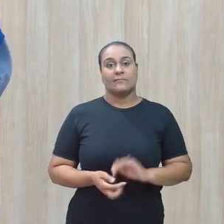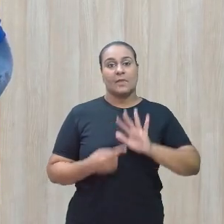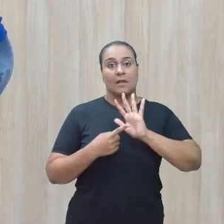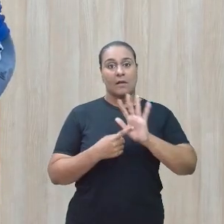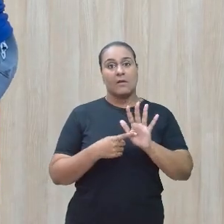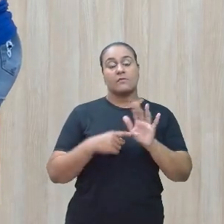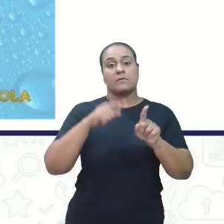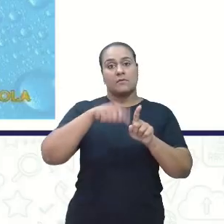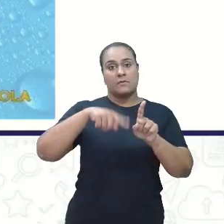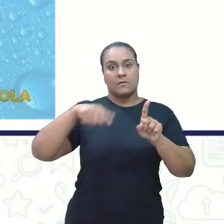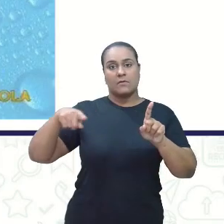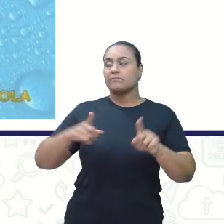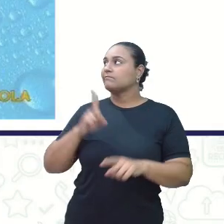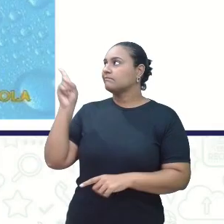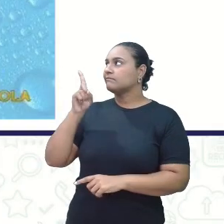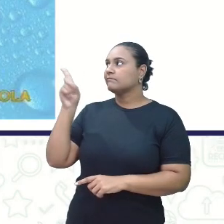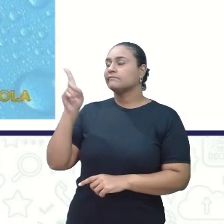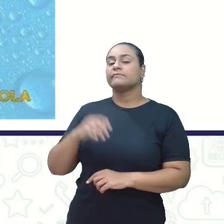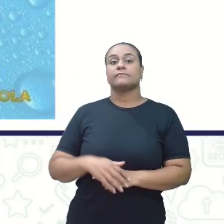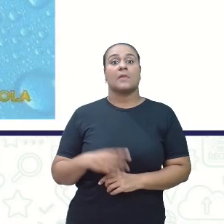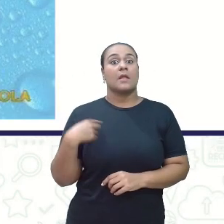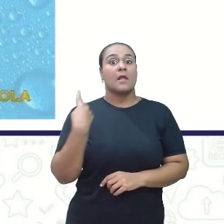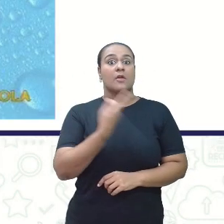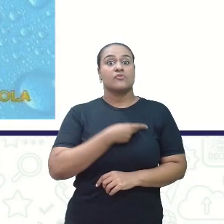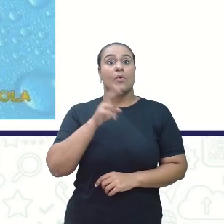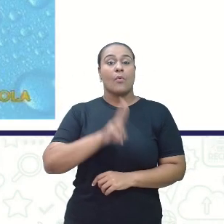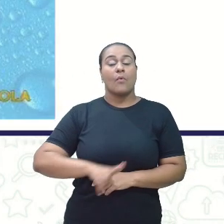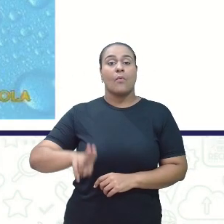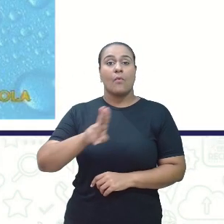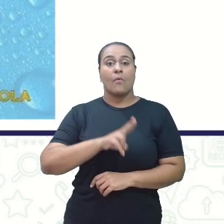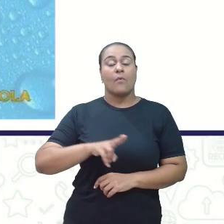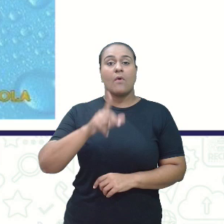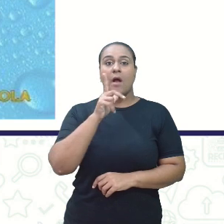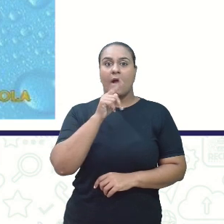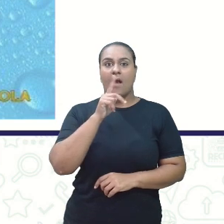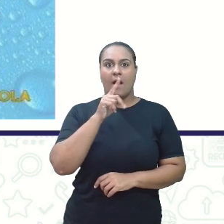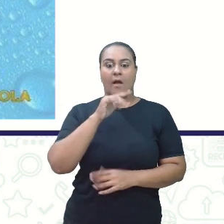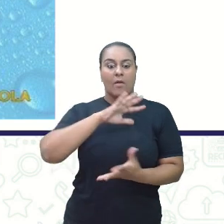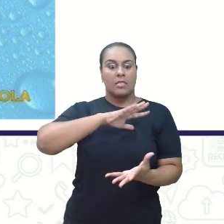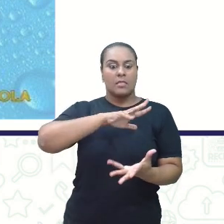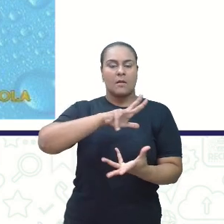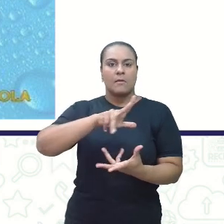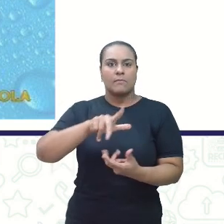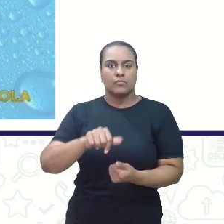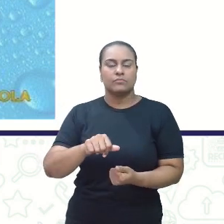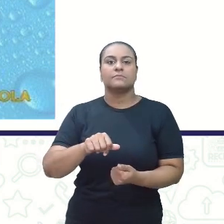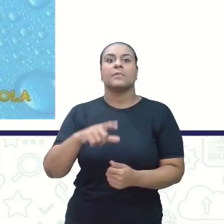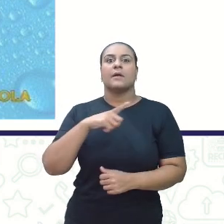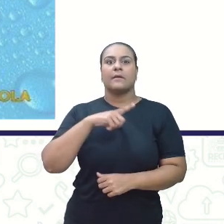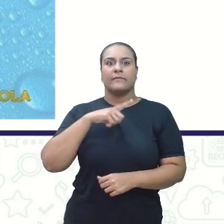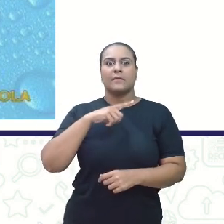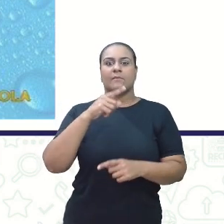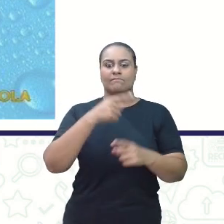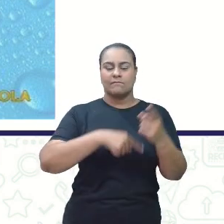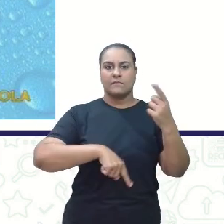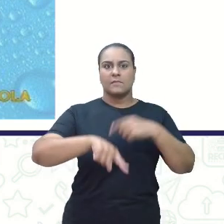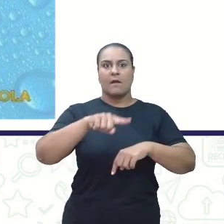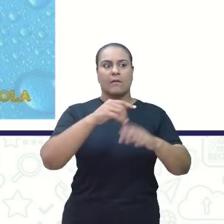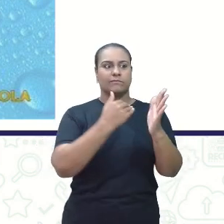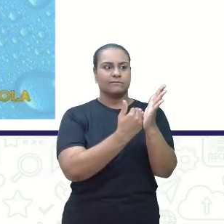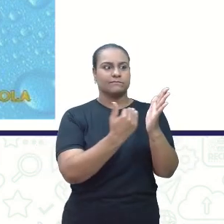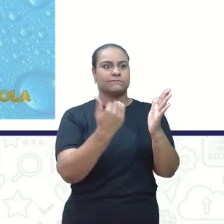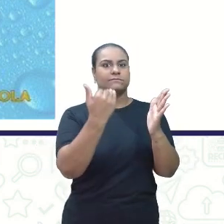gente analisar, ó. O consumo de água no mundo em quilômetros cúbicos. E aí a gente tem um crescimento